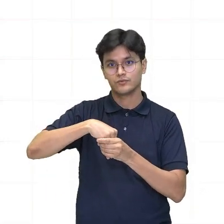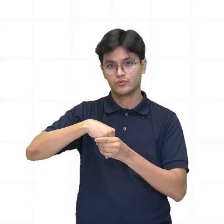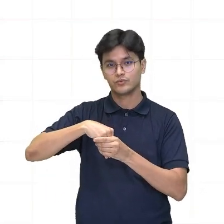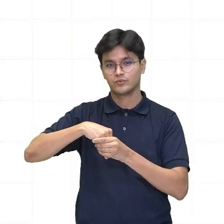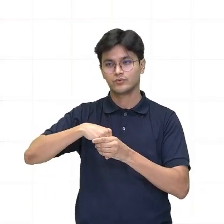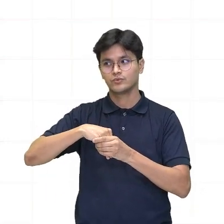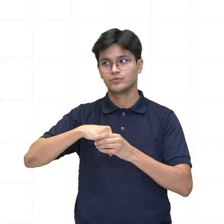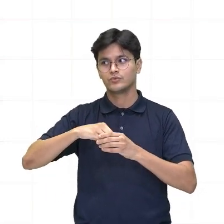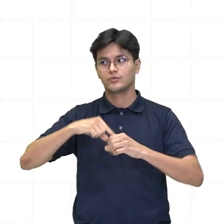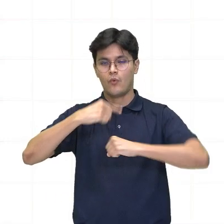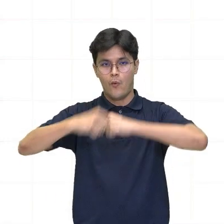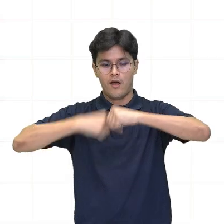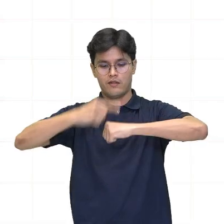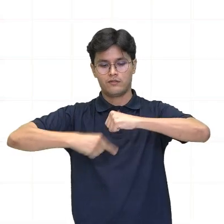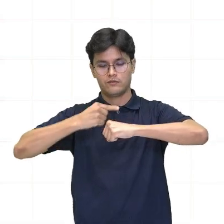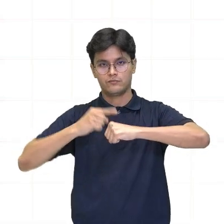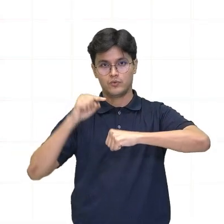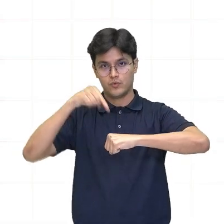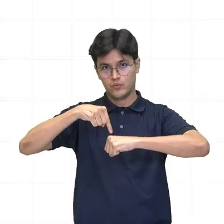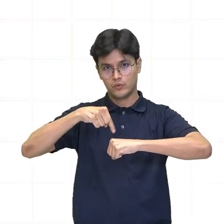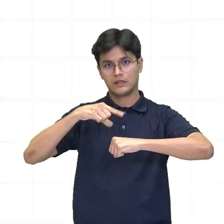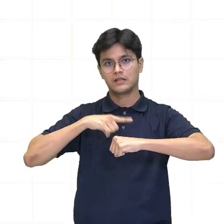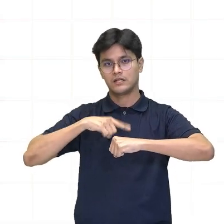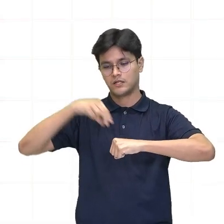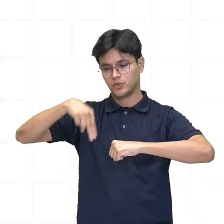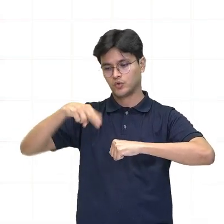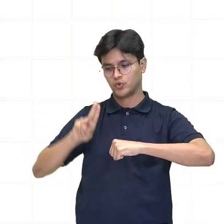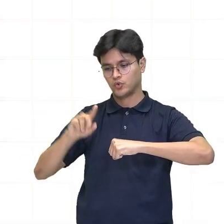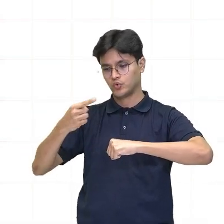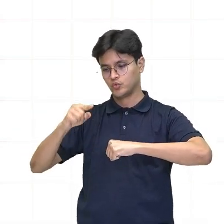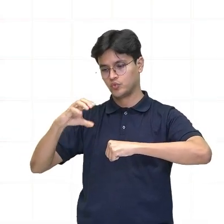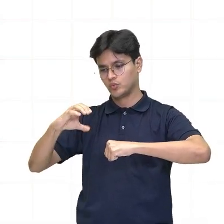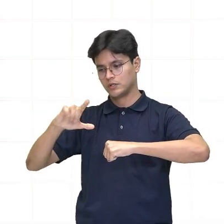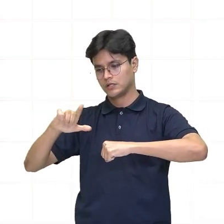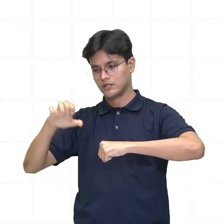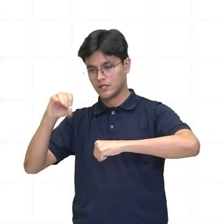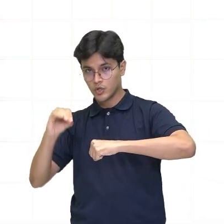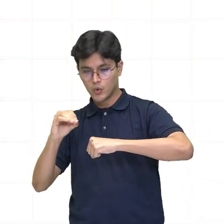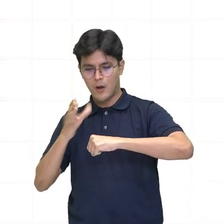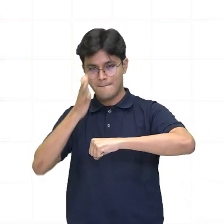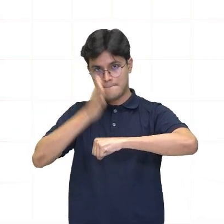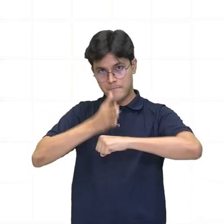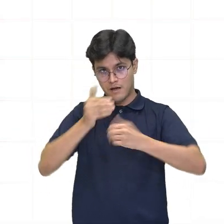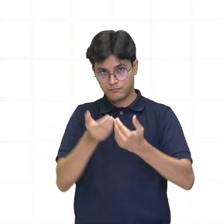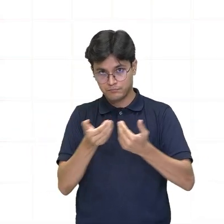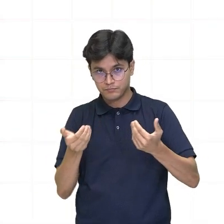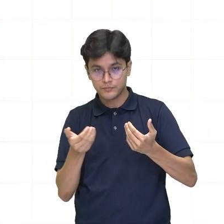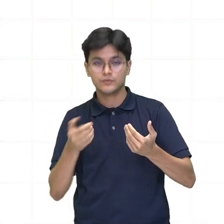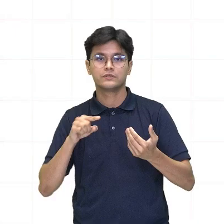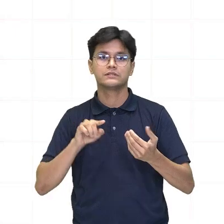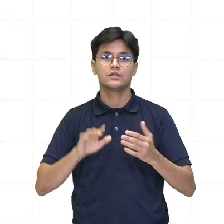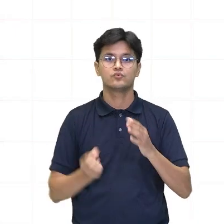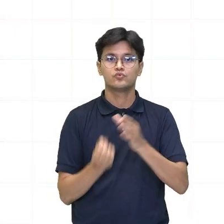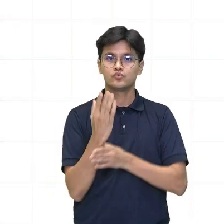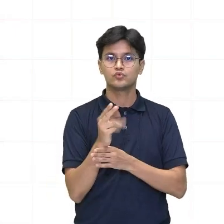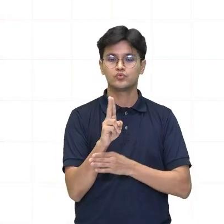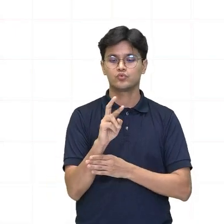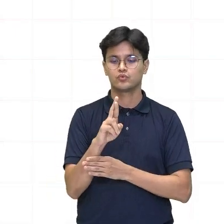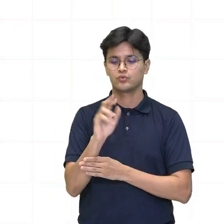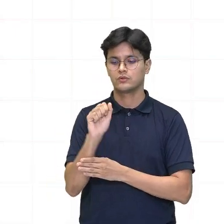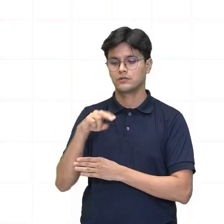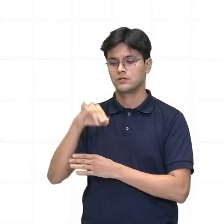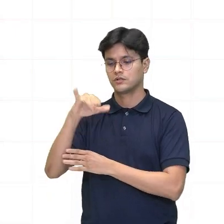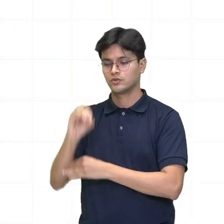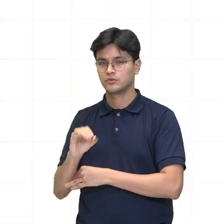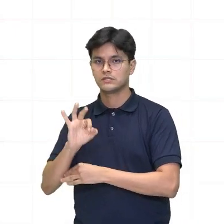bastante enriquecido, e aí trouxe para vocês uma imagem, né, de uma das usinas situadas no Japão, né, que vai